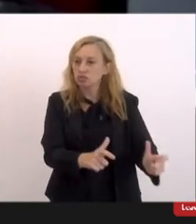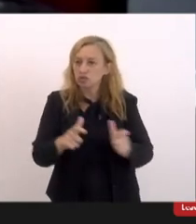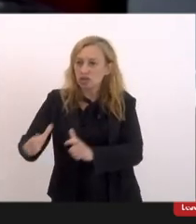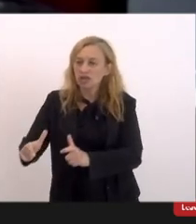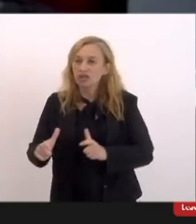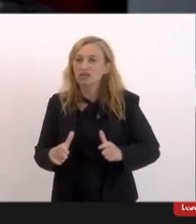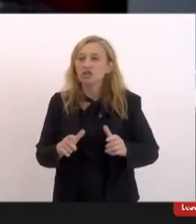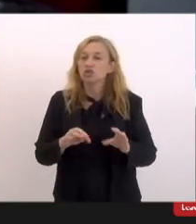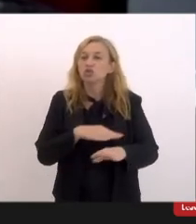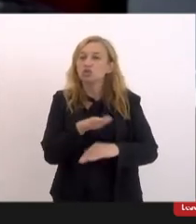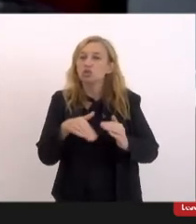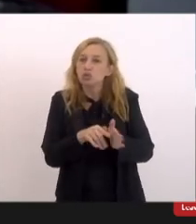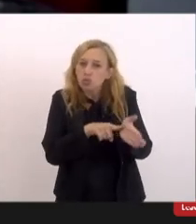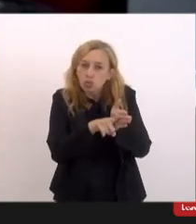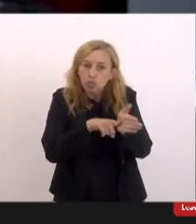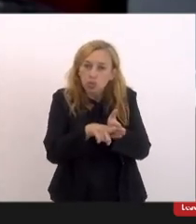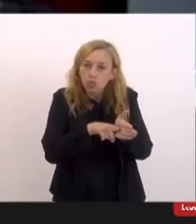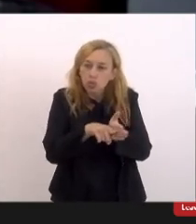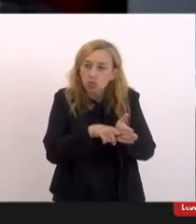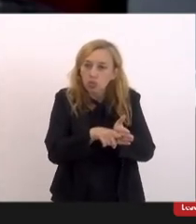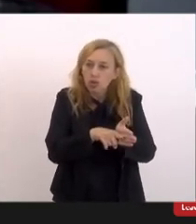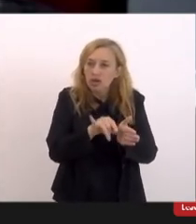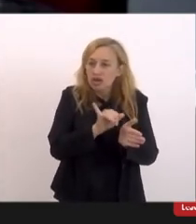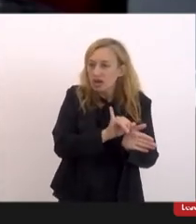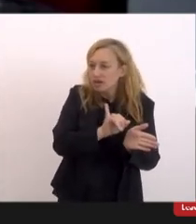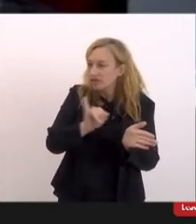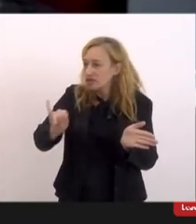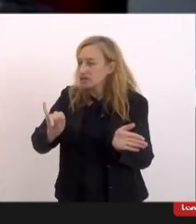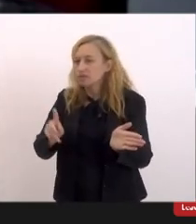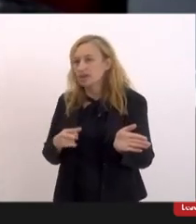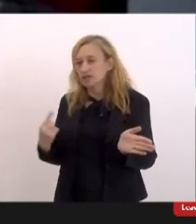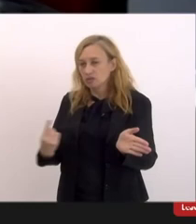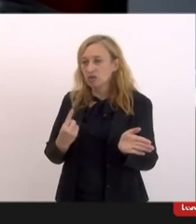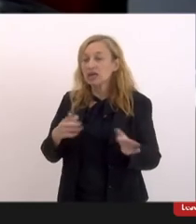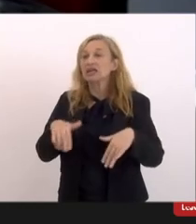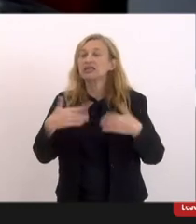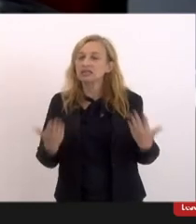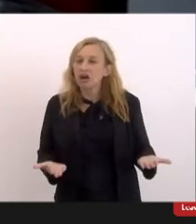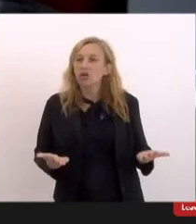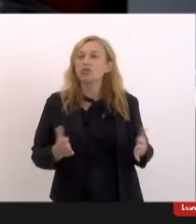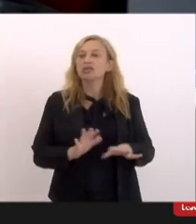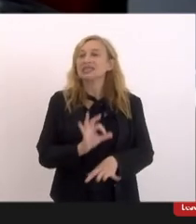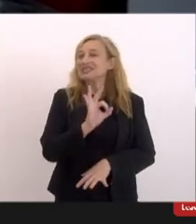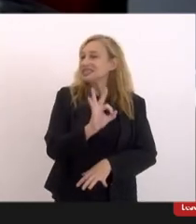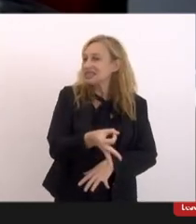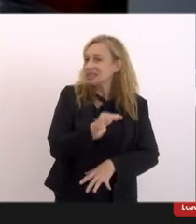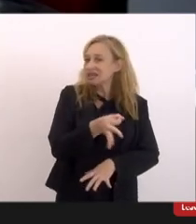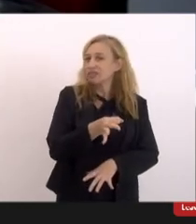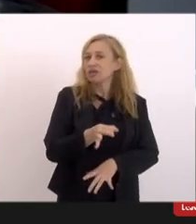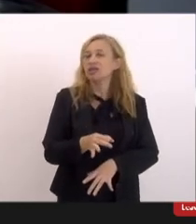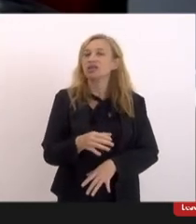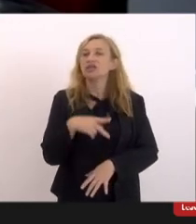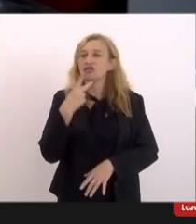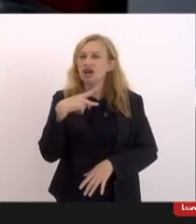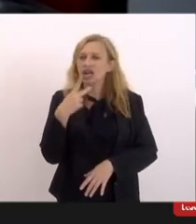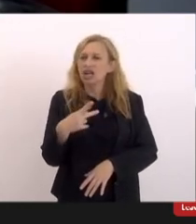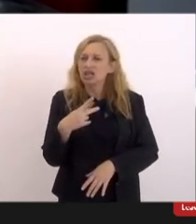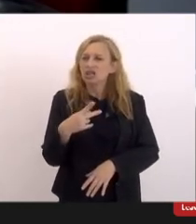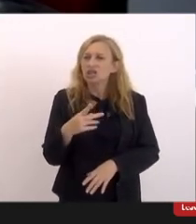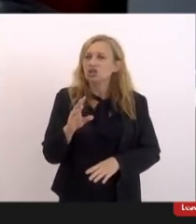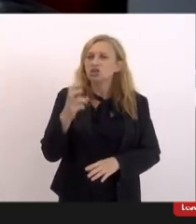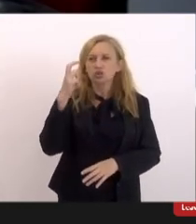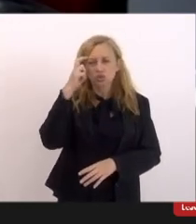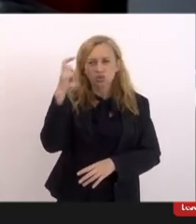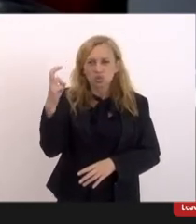essa análise e reportam esse pedido de atendimento para a gente. Então, obviamente, a gente está falando de uma cultura